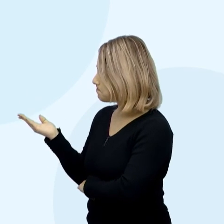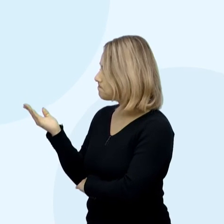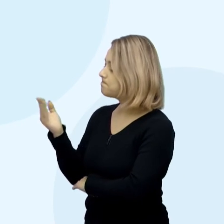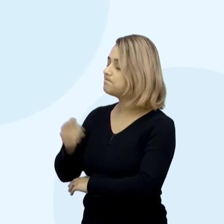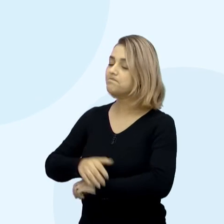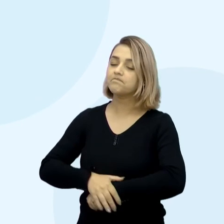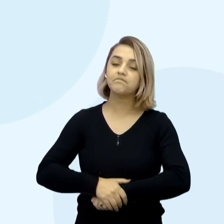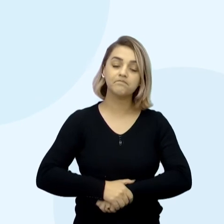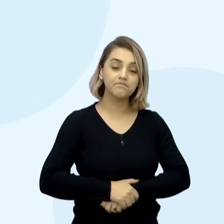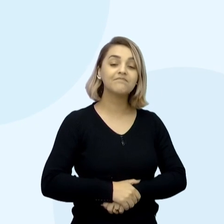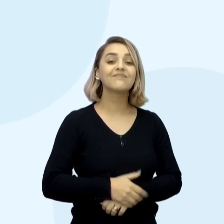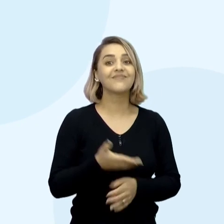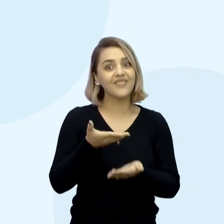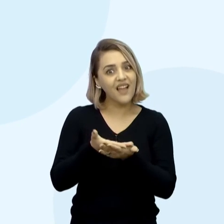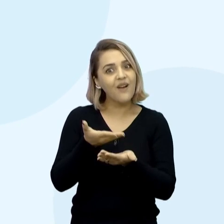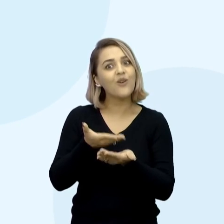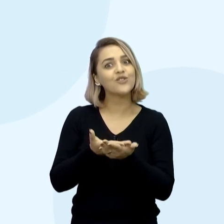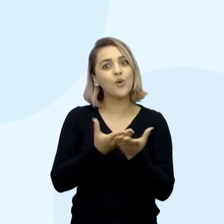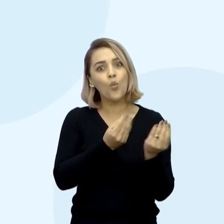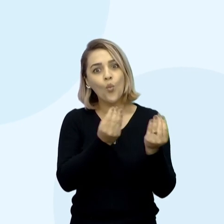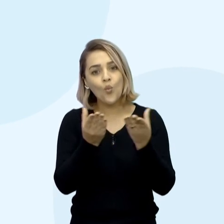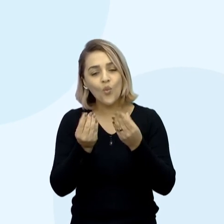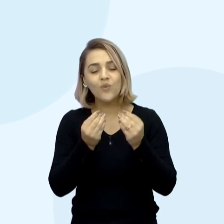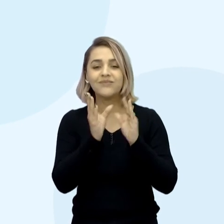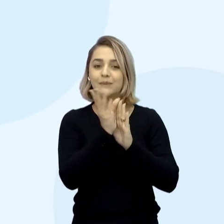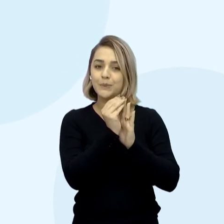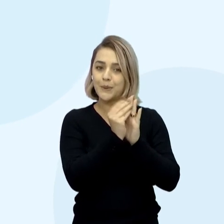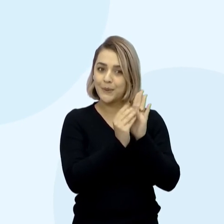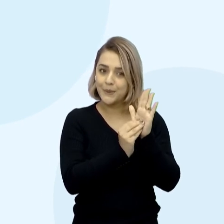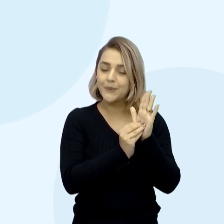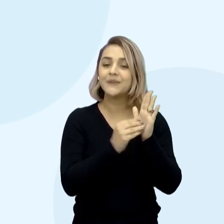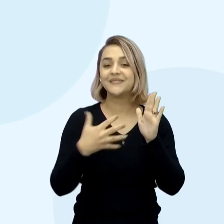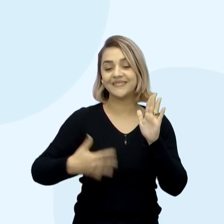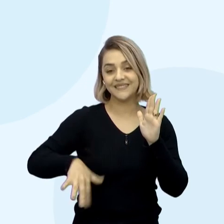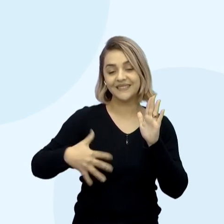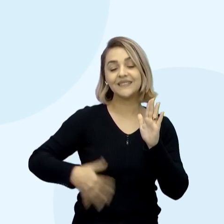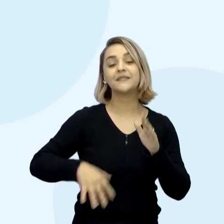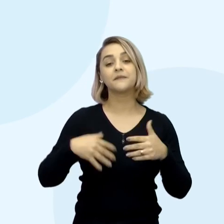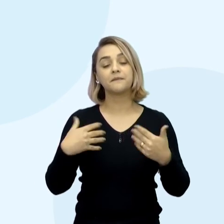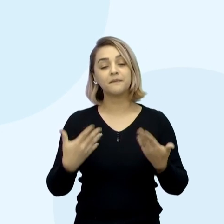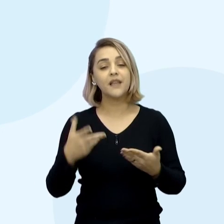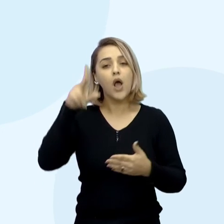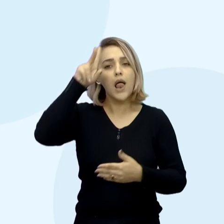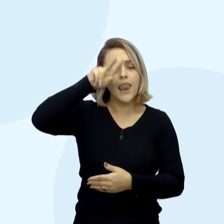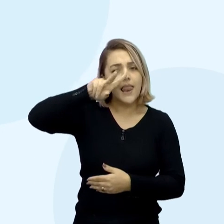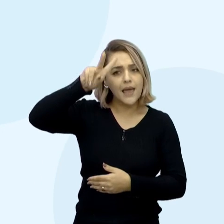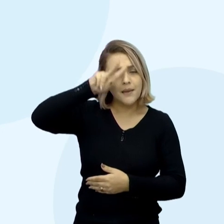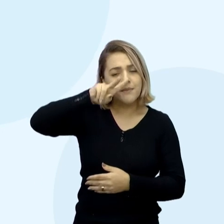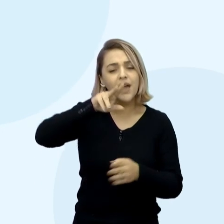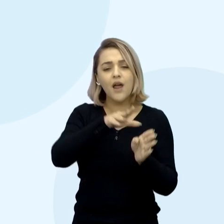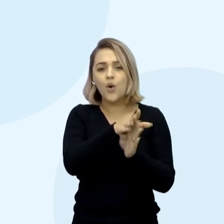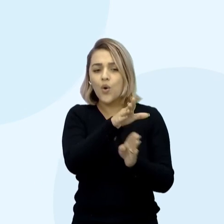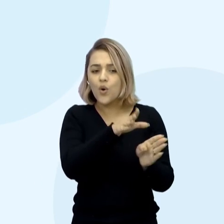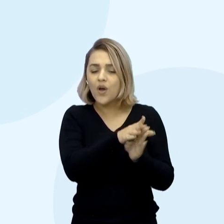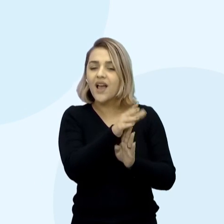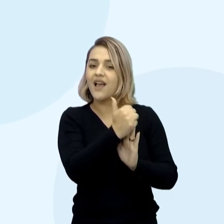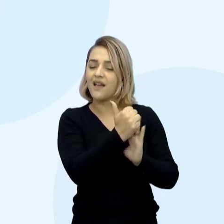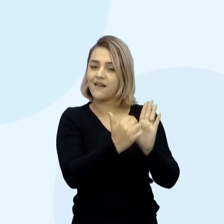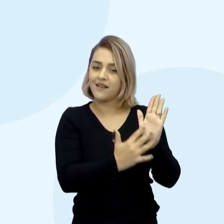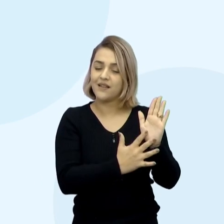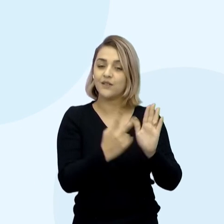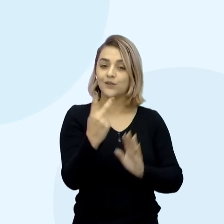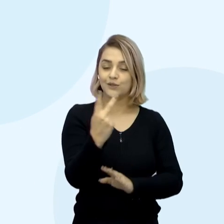Bem, hoje foi uma aula cheia de conteúdos, né? Então, vamos lá. Depois de recapitularmos as orientações da atividade